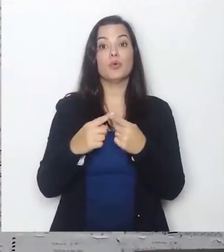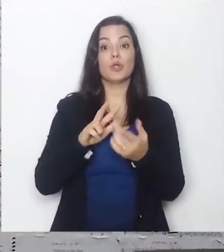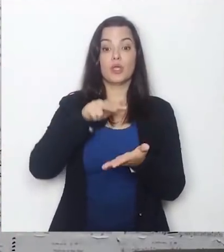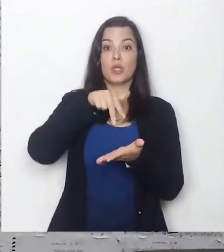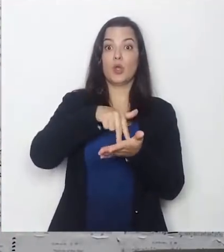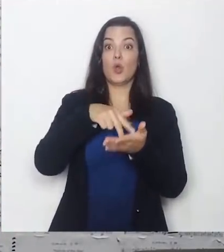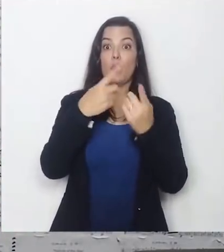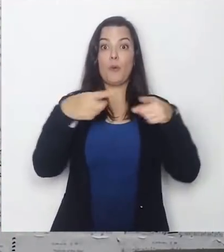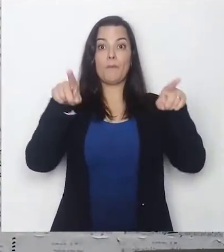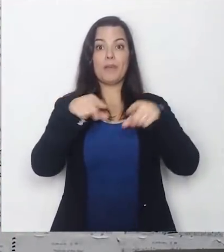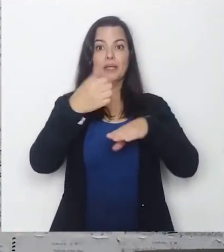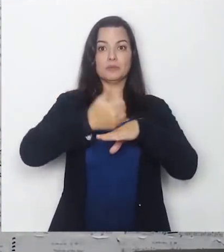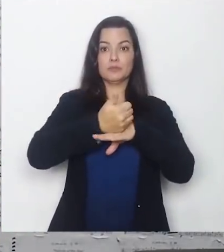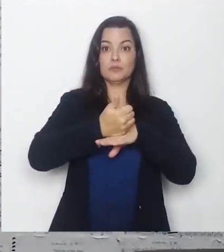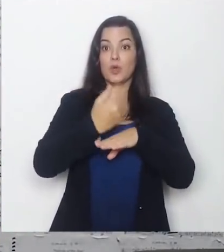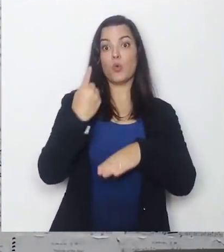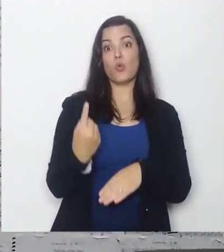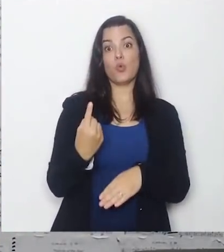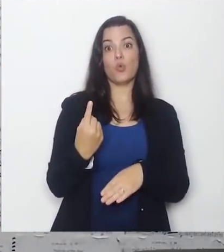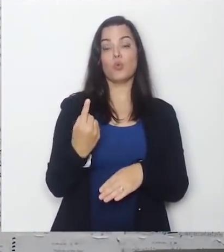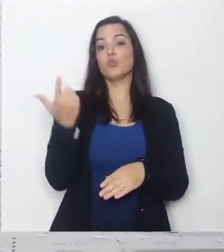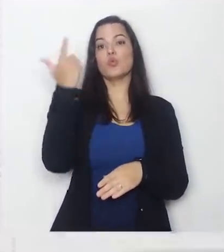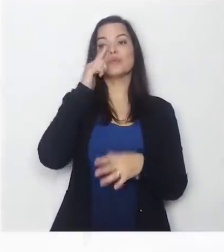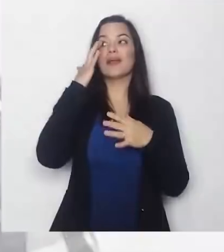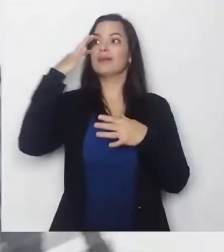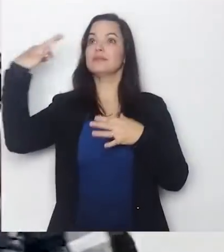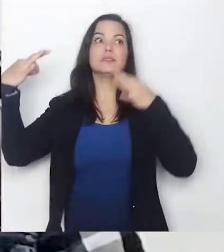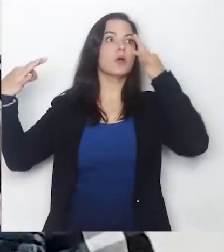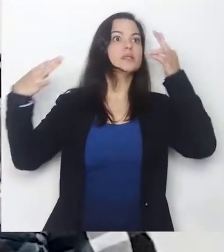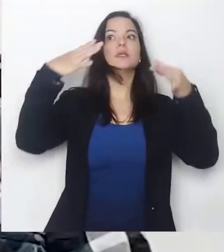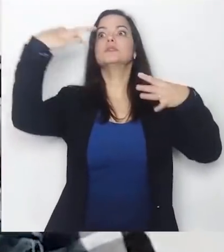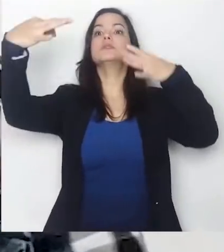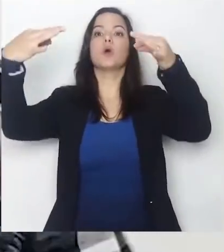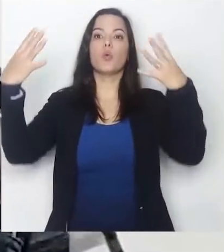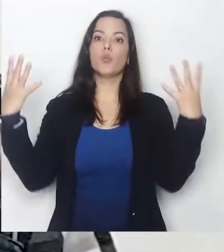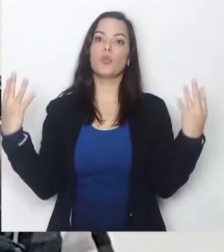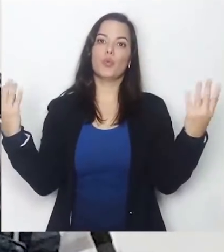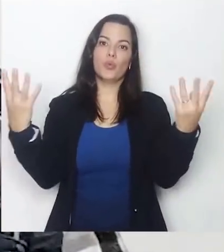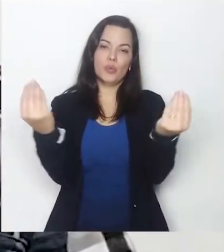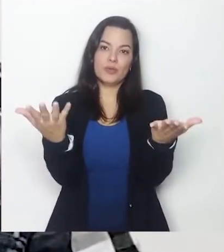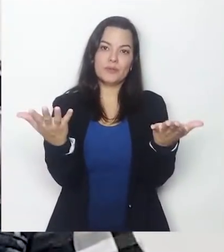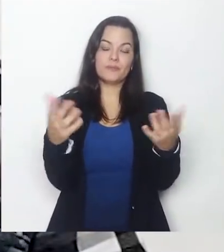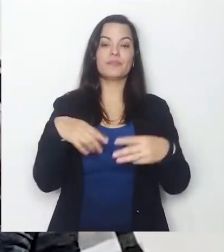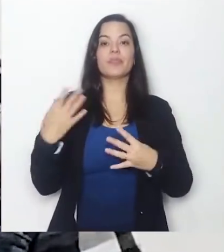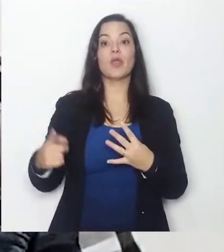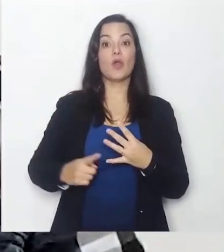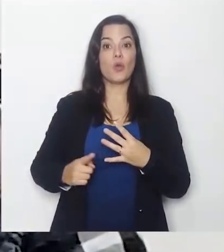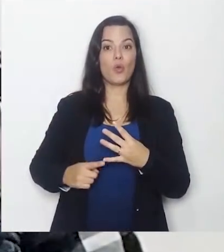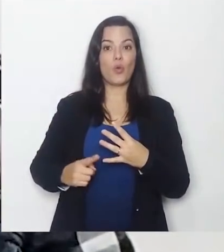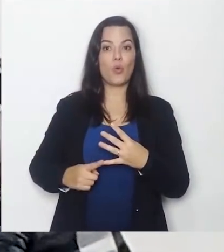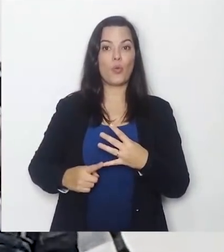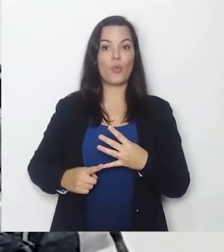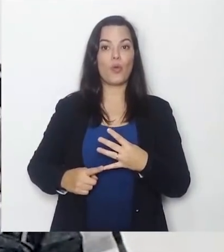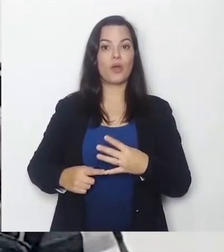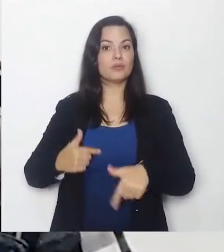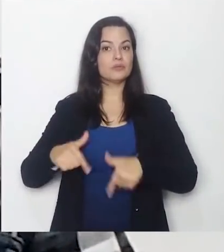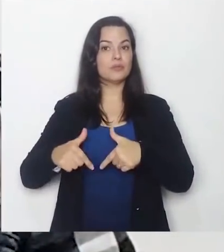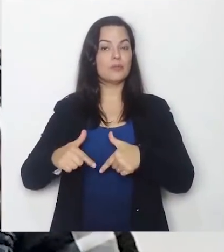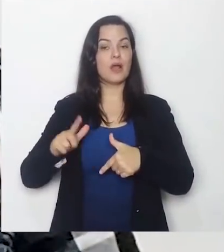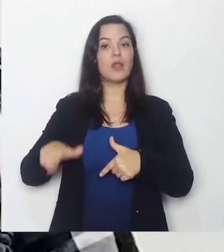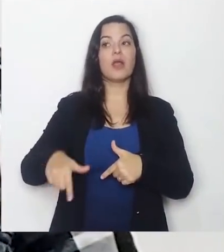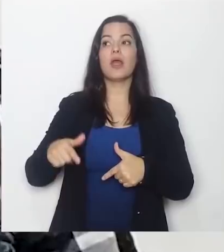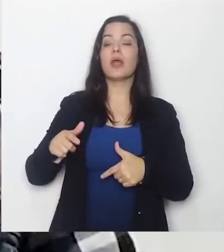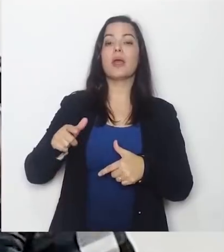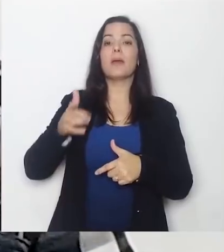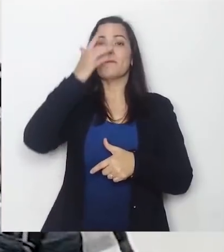prestar atenção em tanta gente ao mesmo tempo. Bem, a quarta função é desempenhada pelos outros